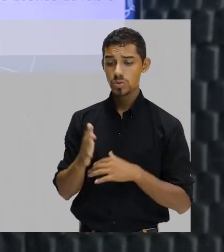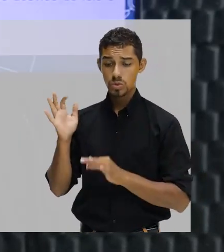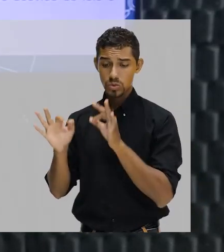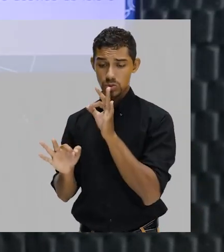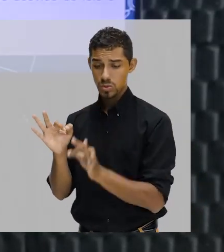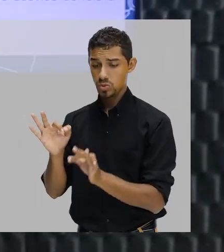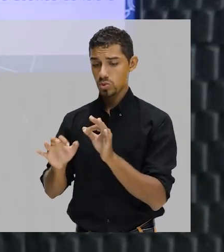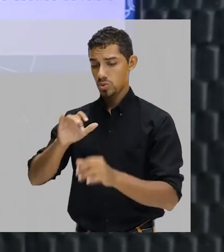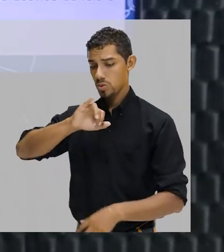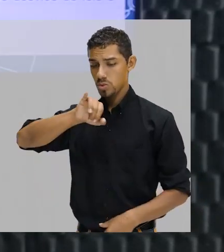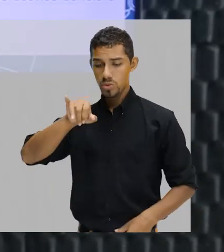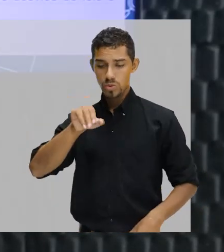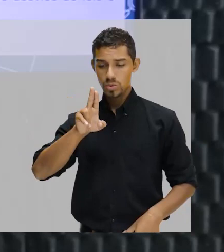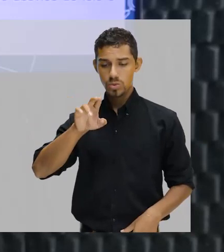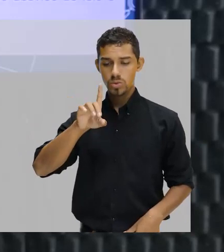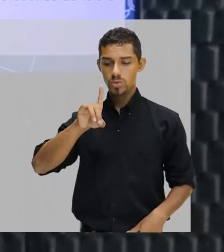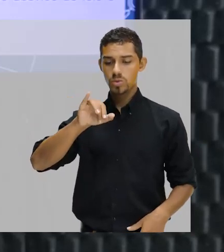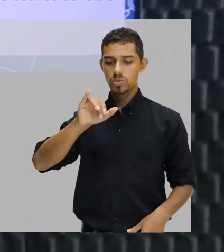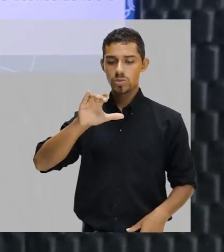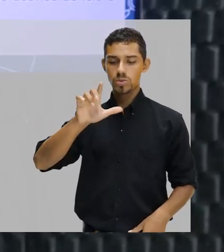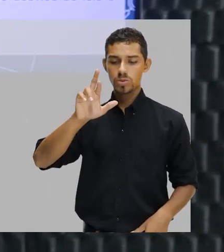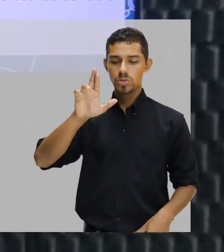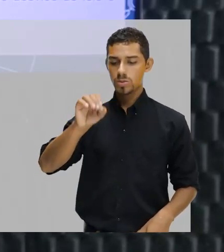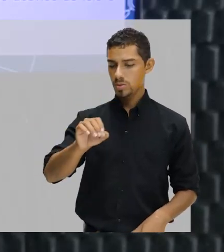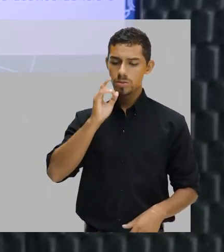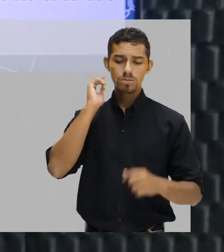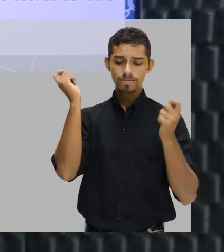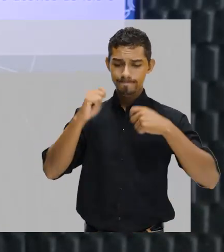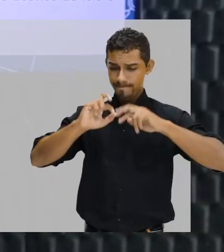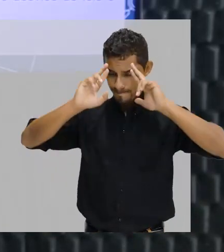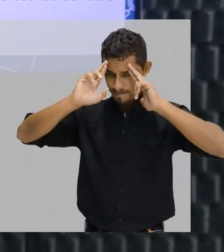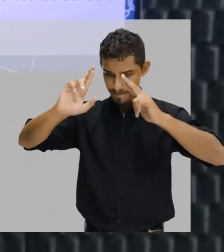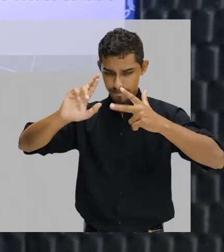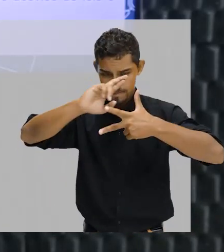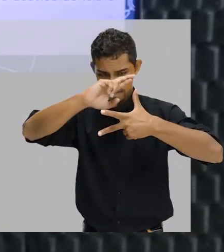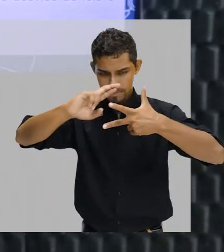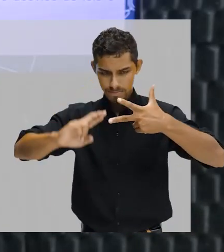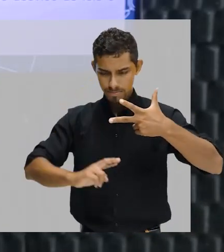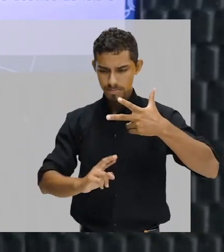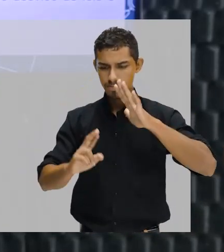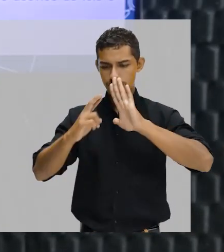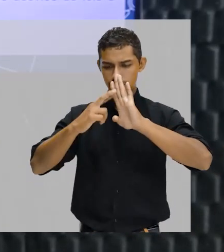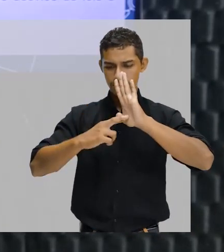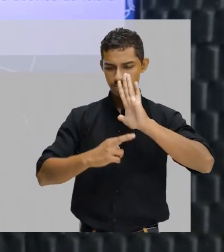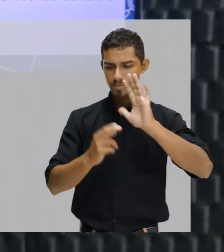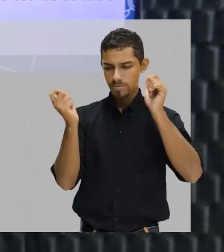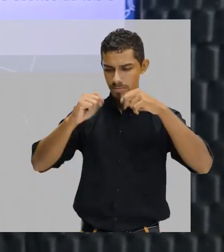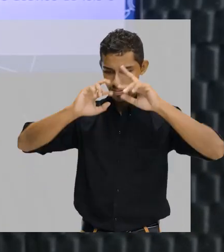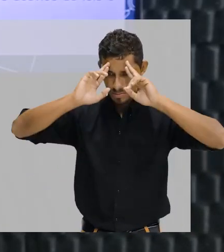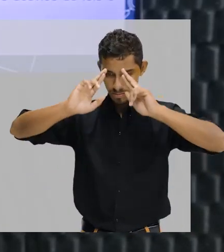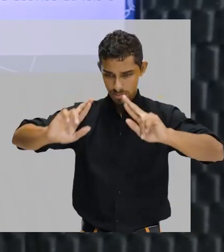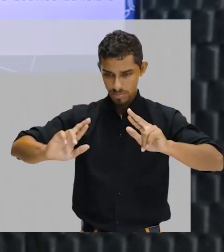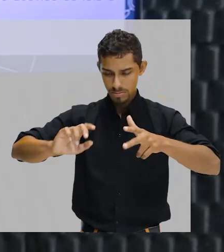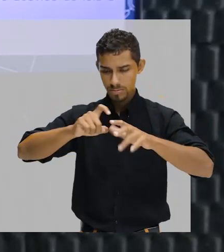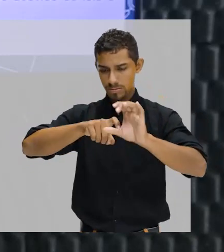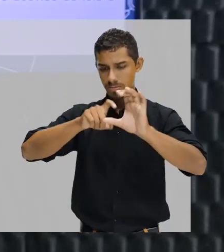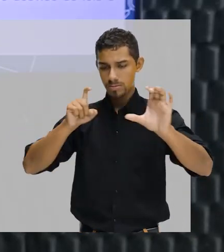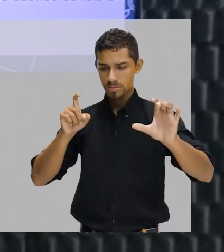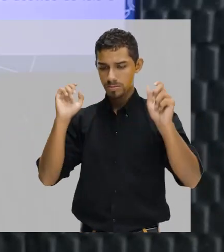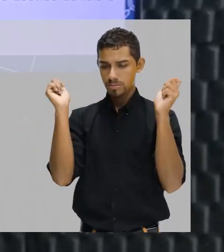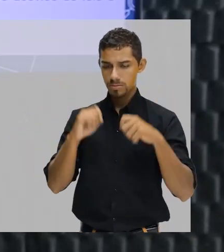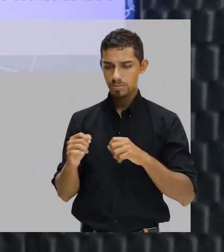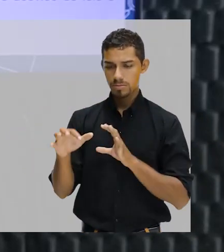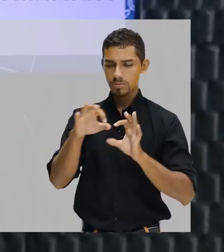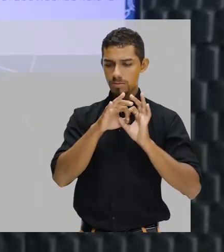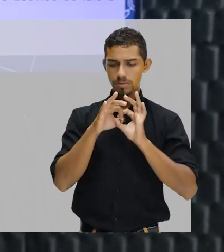julgar? É o poder judiciário. E esses poderes precisam se respeitar. Isso é um princípio básico na Constituição, tá? Poderes independentes e harmônicos